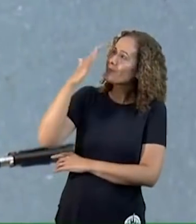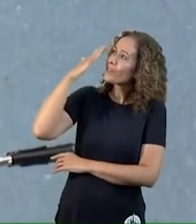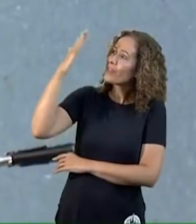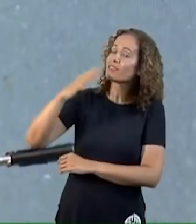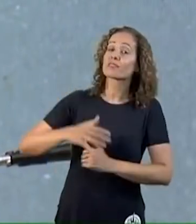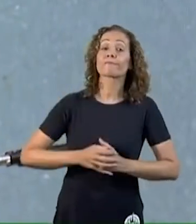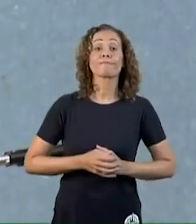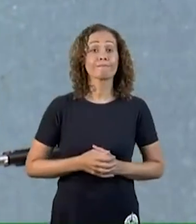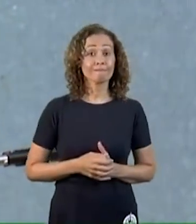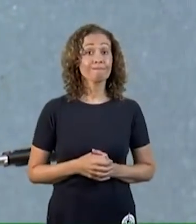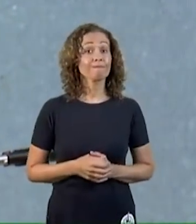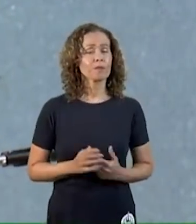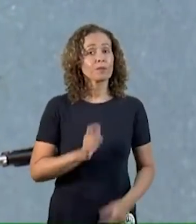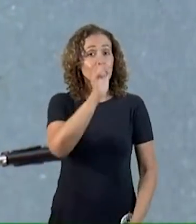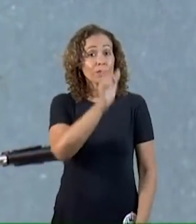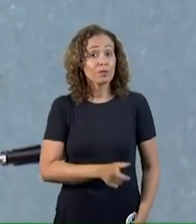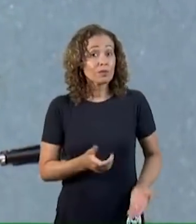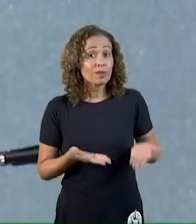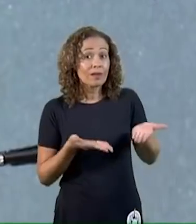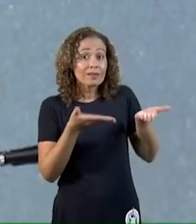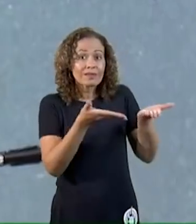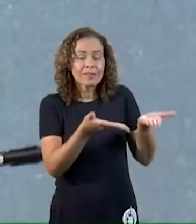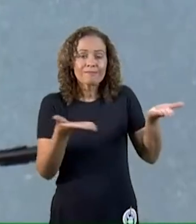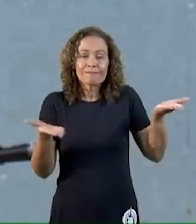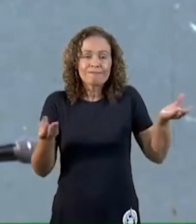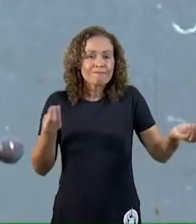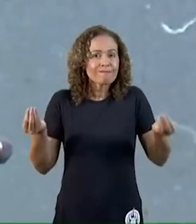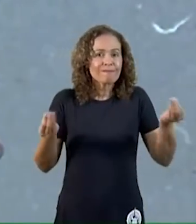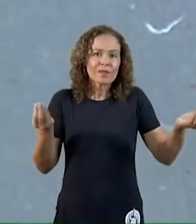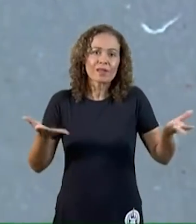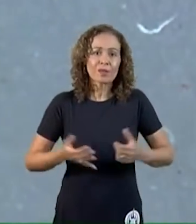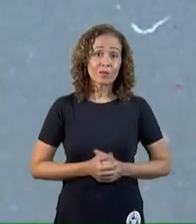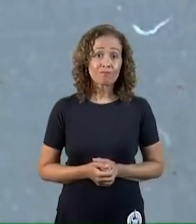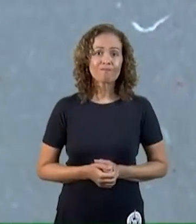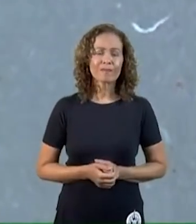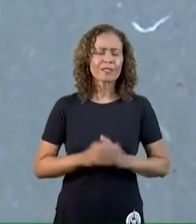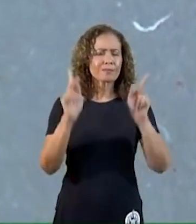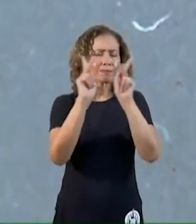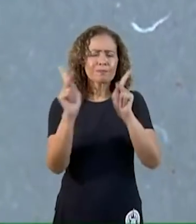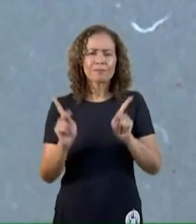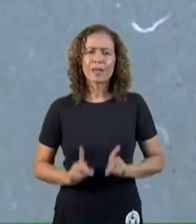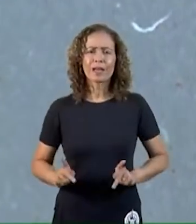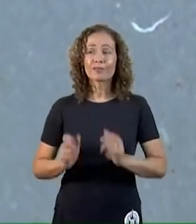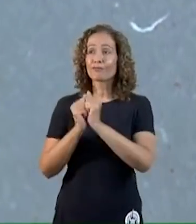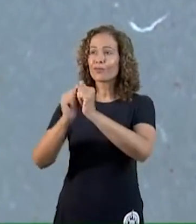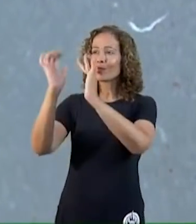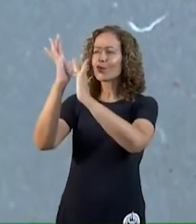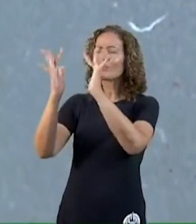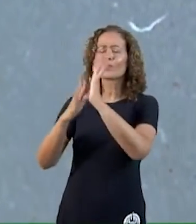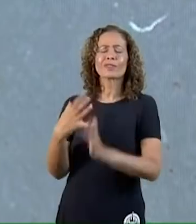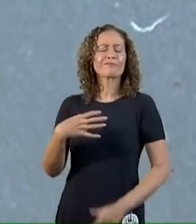come o câncer, não é o câncer que come ela. Porque uma pessoa dessa, ela está tão em paz e curada com Jesus, que